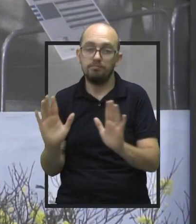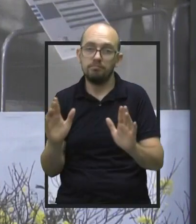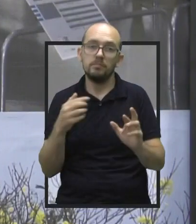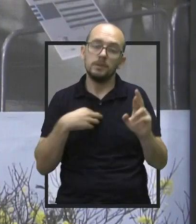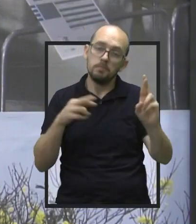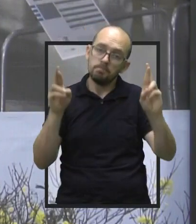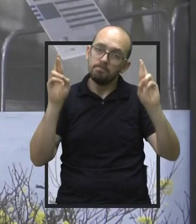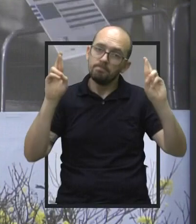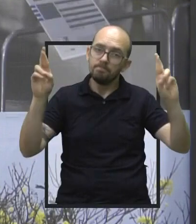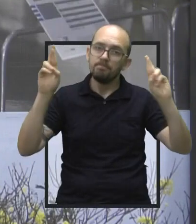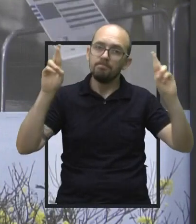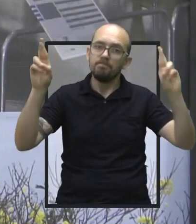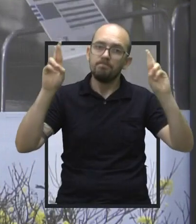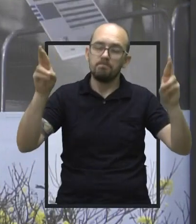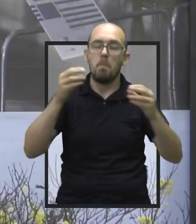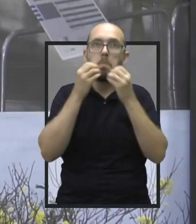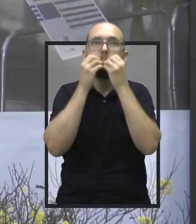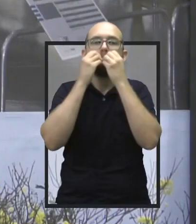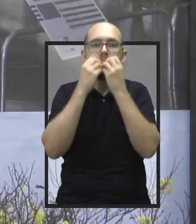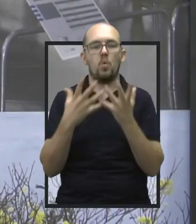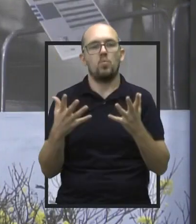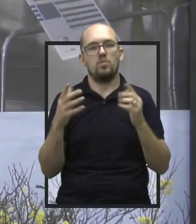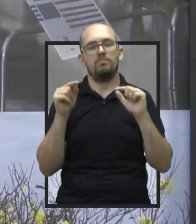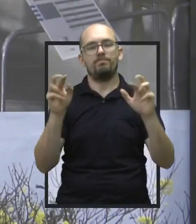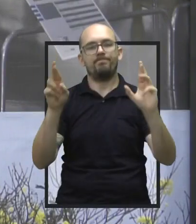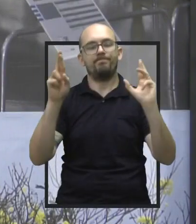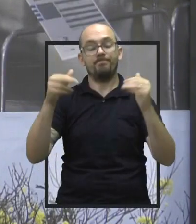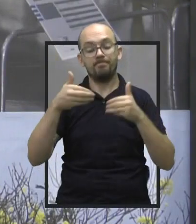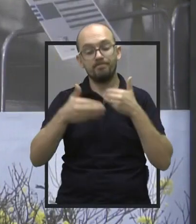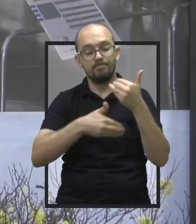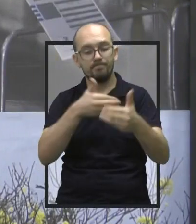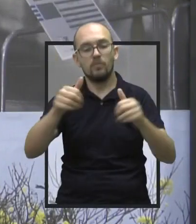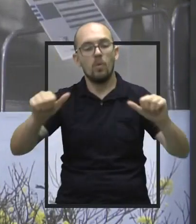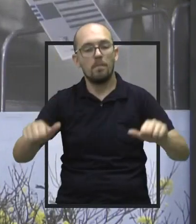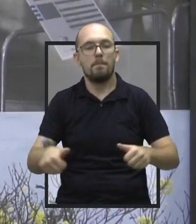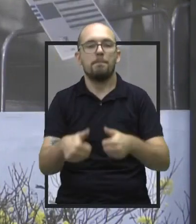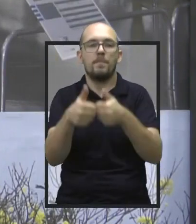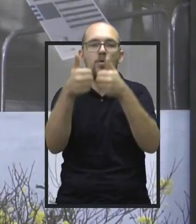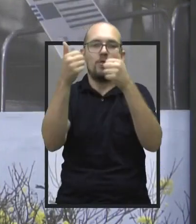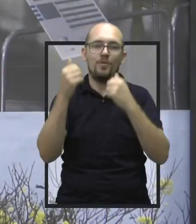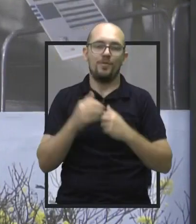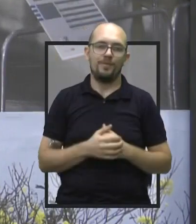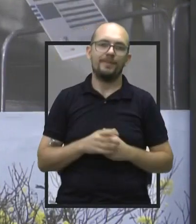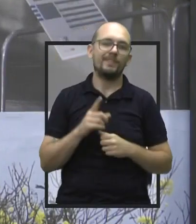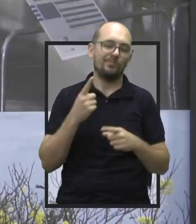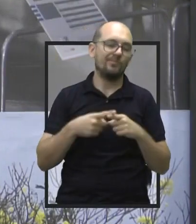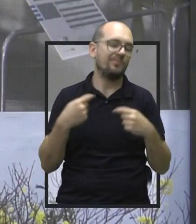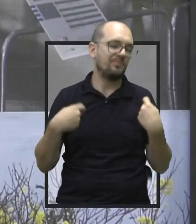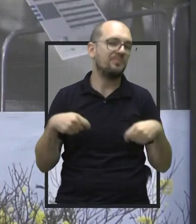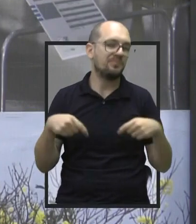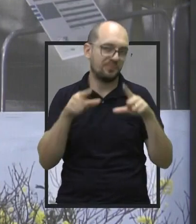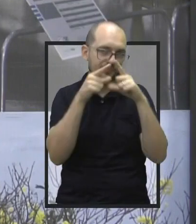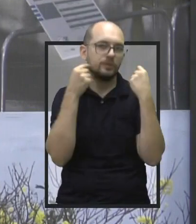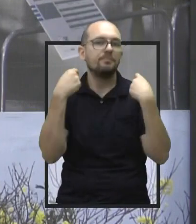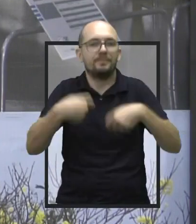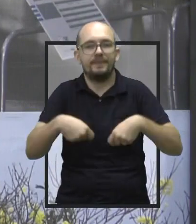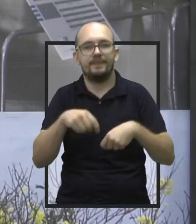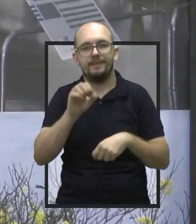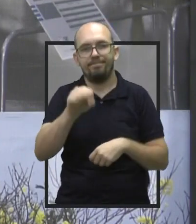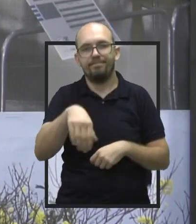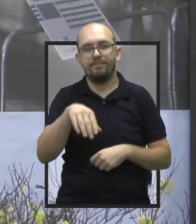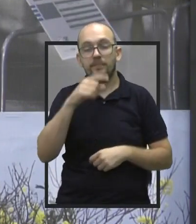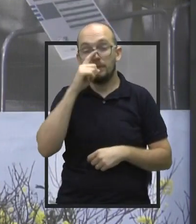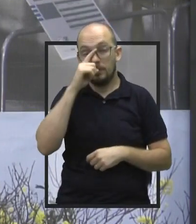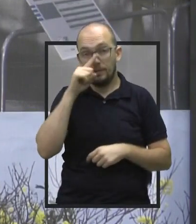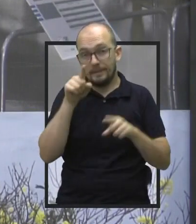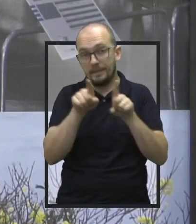aí uma esperança muito boa para que as coisas comecem a acontecer, né, Ângelo? Porque precisa, a nossa cidade precisa disso. E